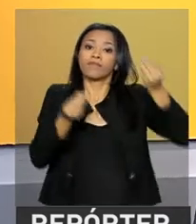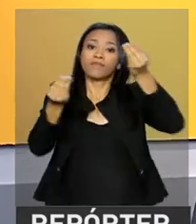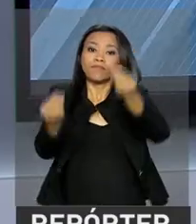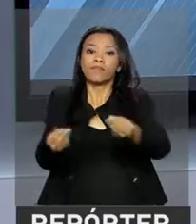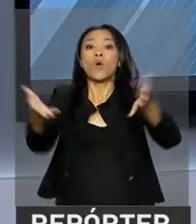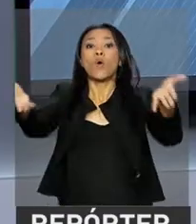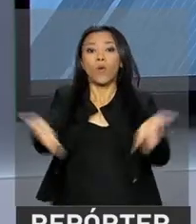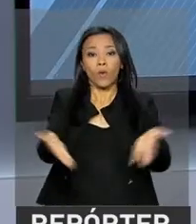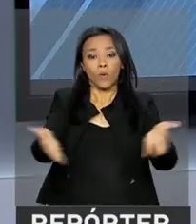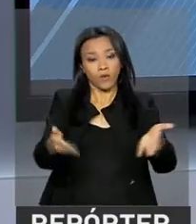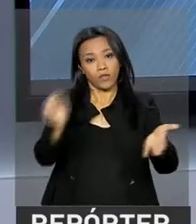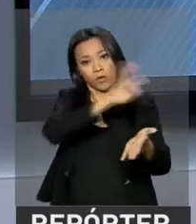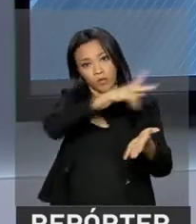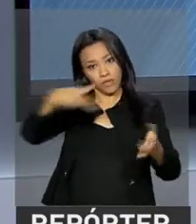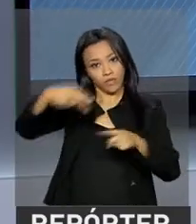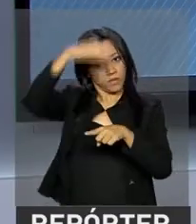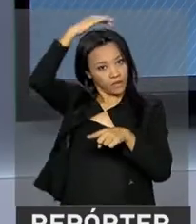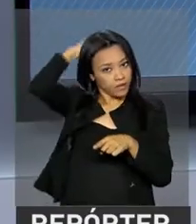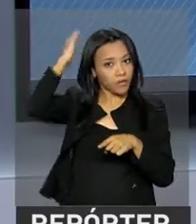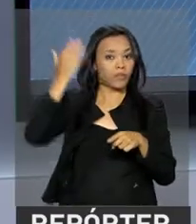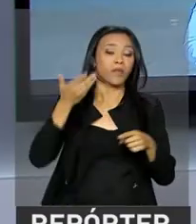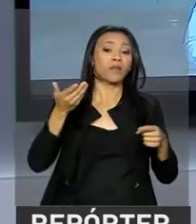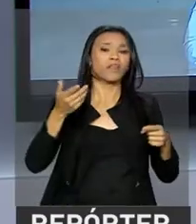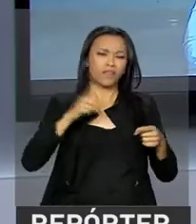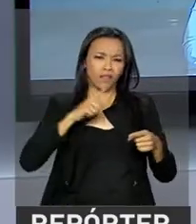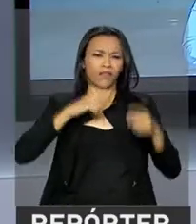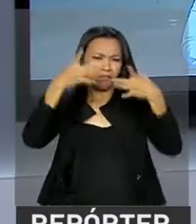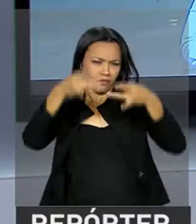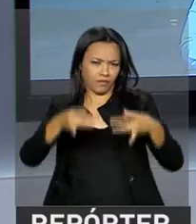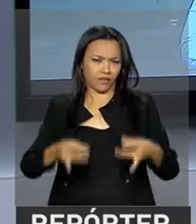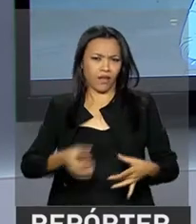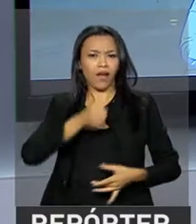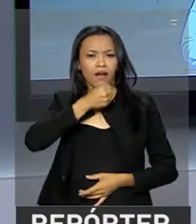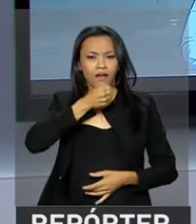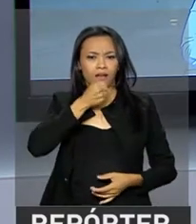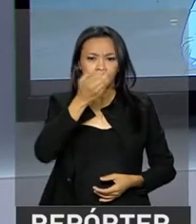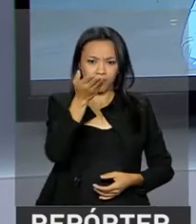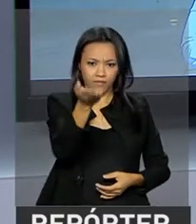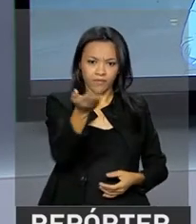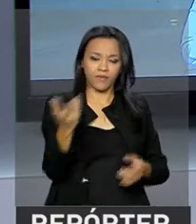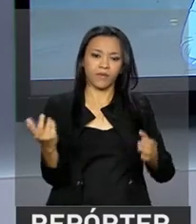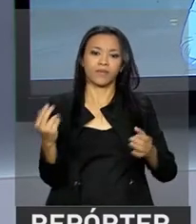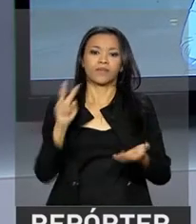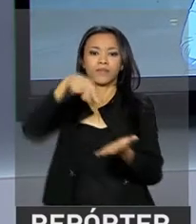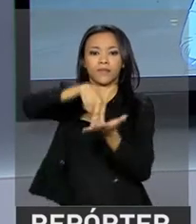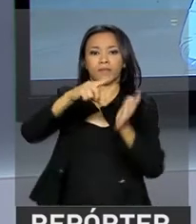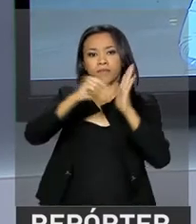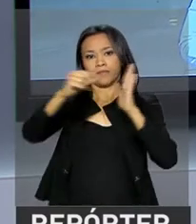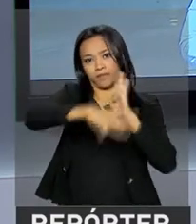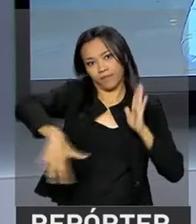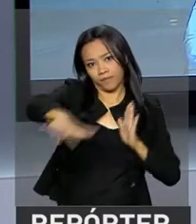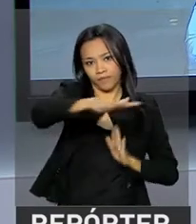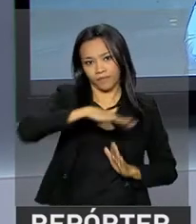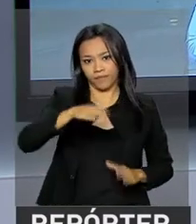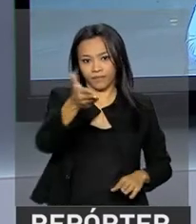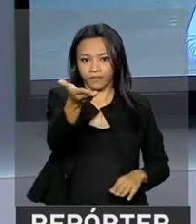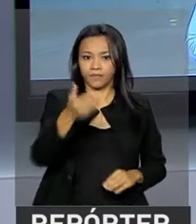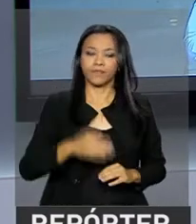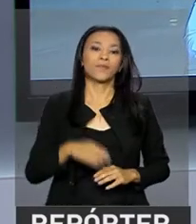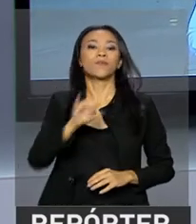a reportar essa dias tem mais detalhes pra gente ao vírgula do palácio planalto olá isso o